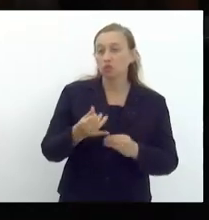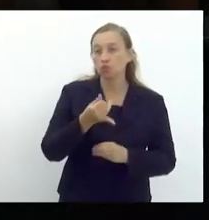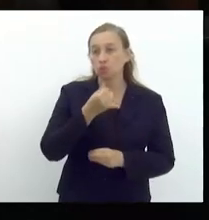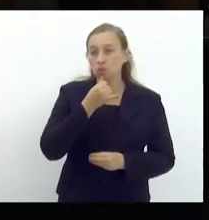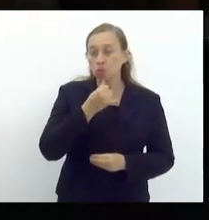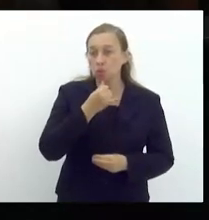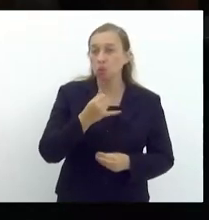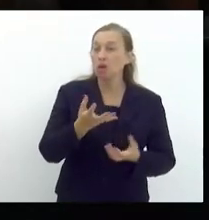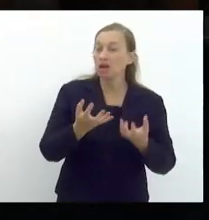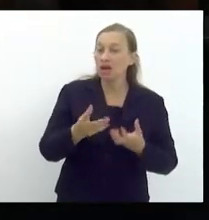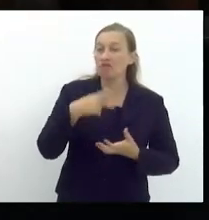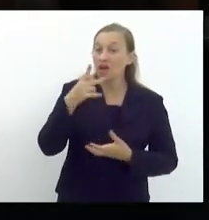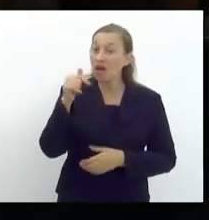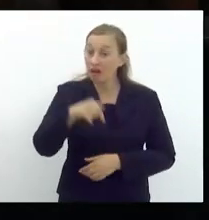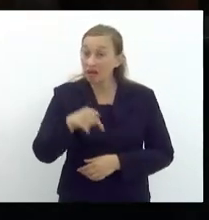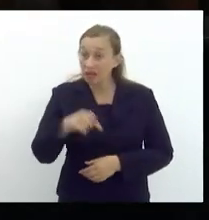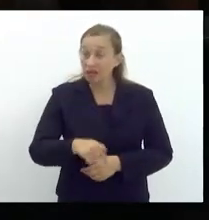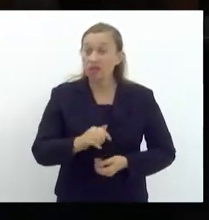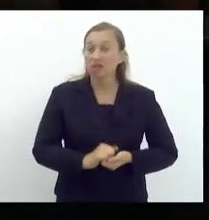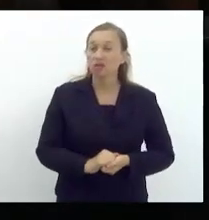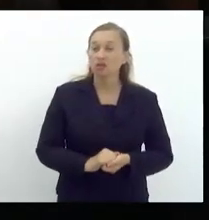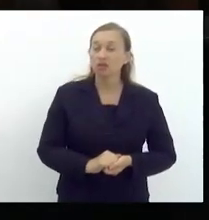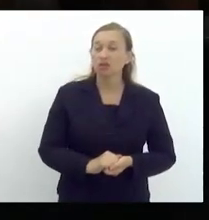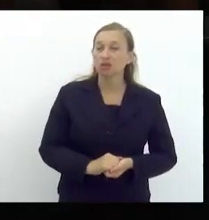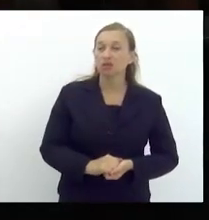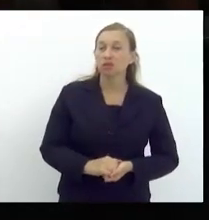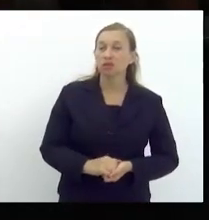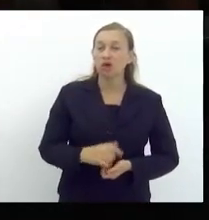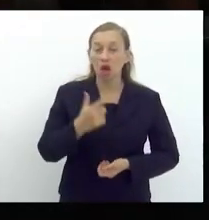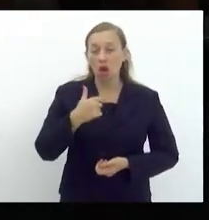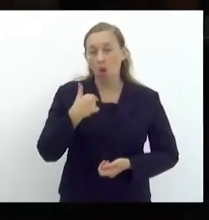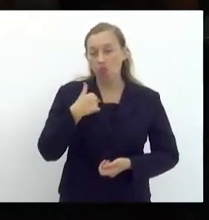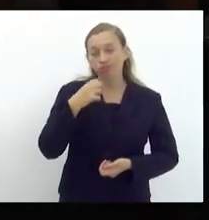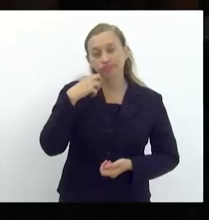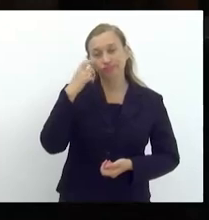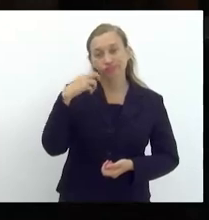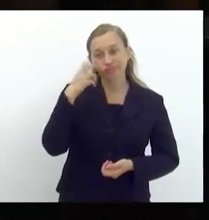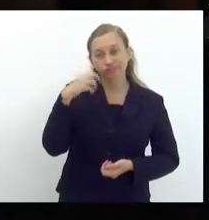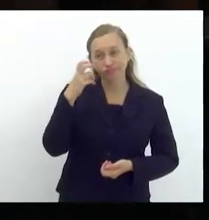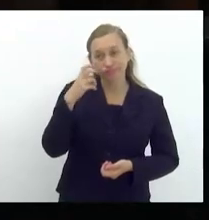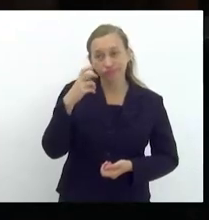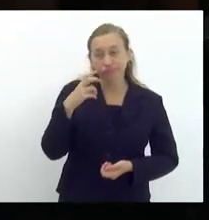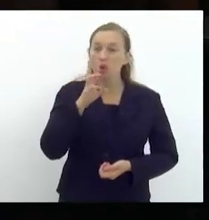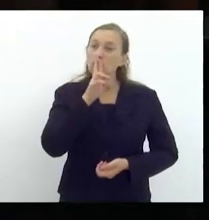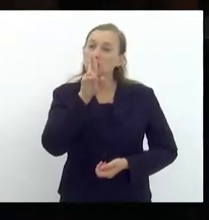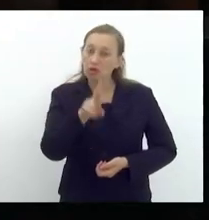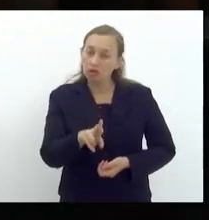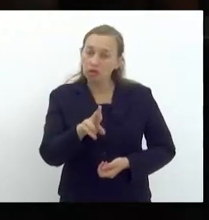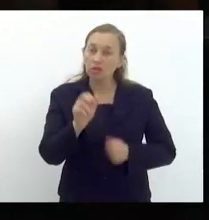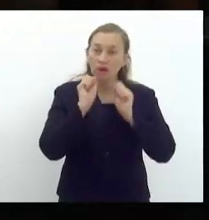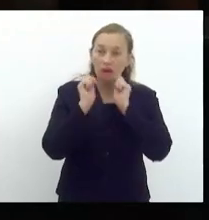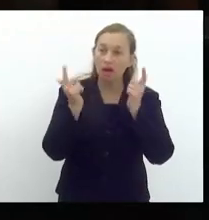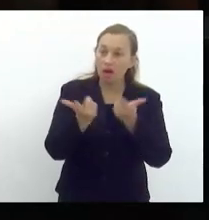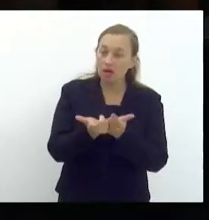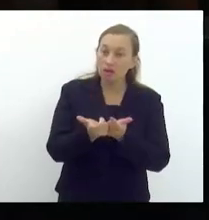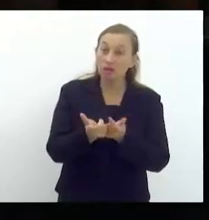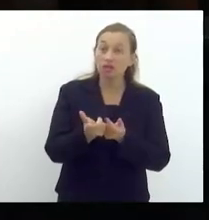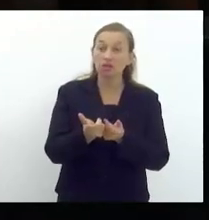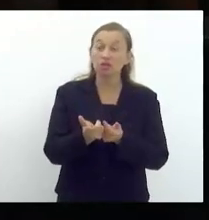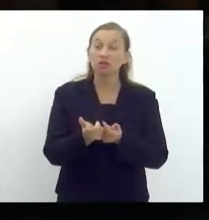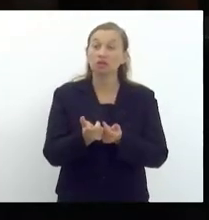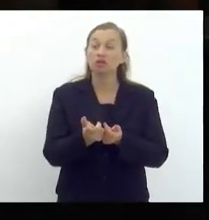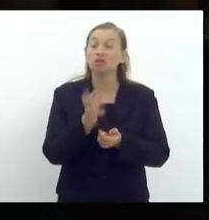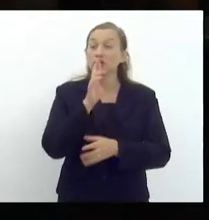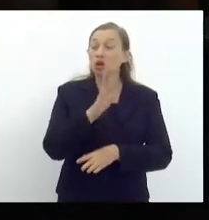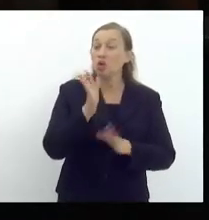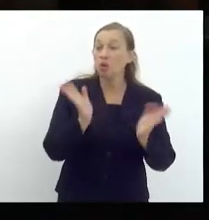eu quero dizer aqui que eu estou envergonhada da resposta que a Assembleia Legislativa deu hoje